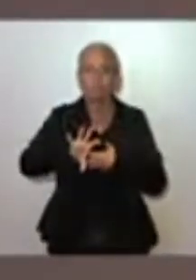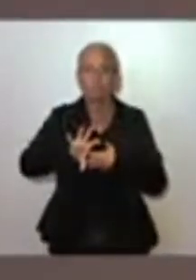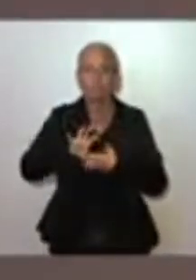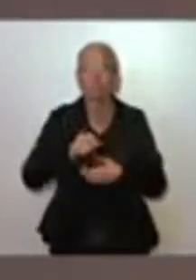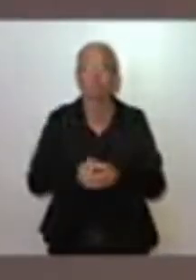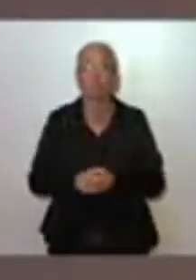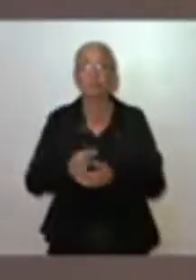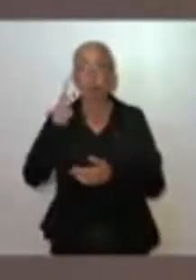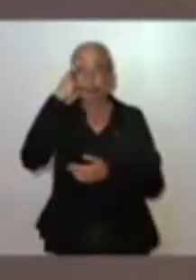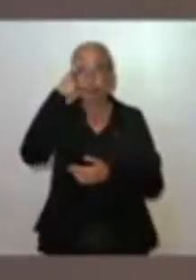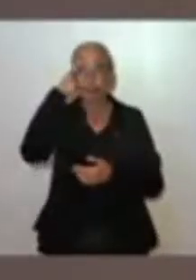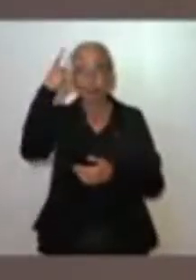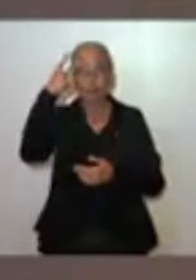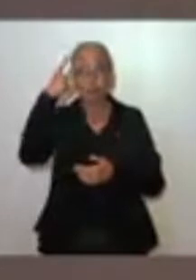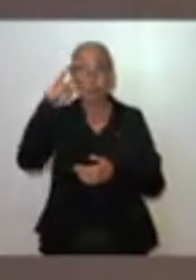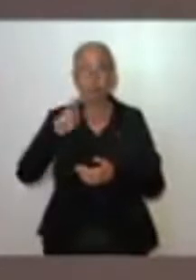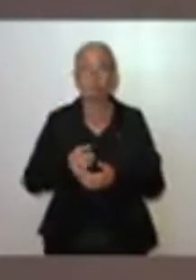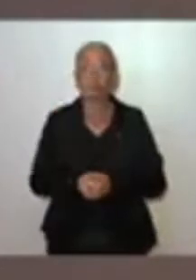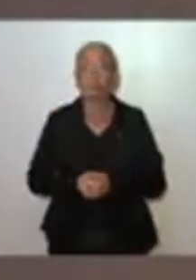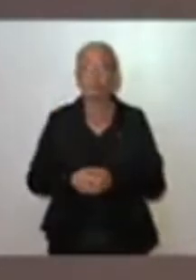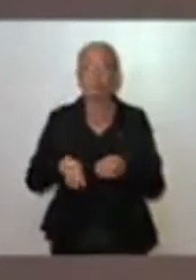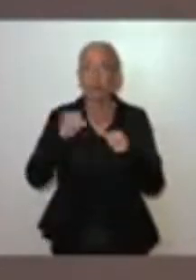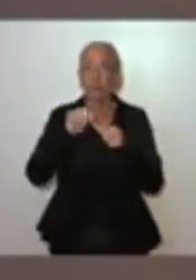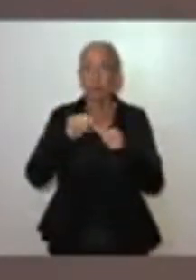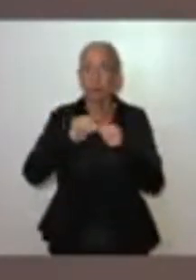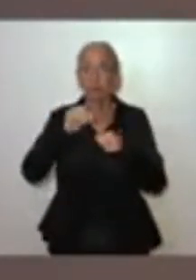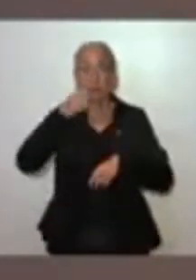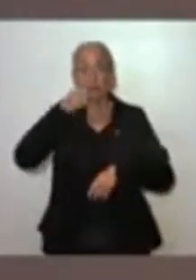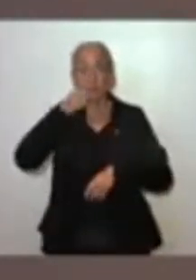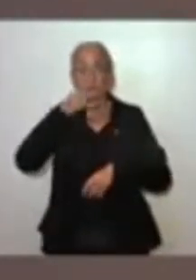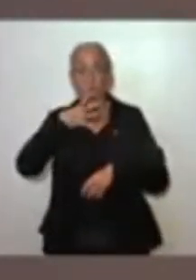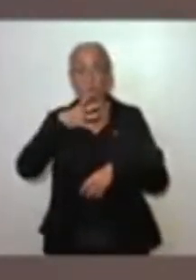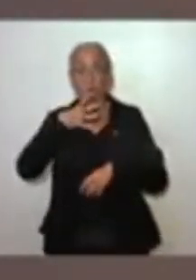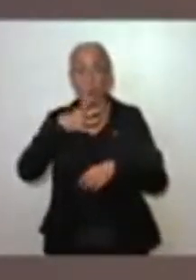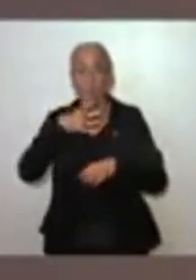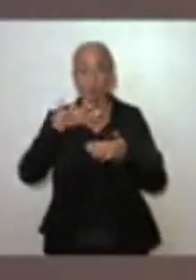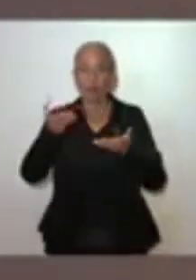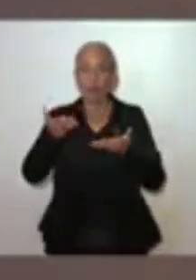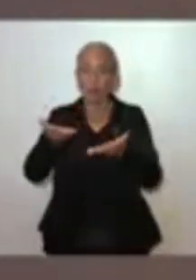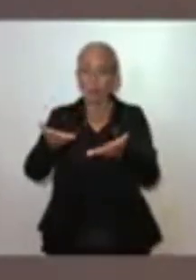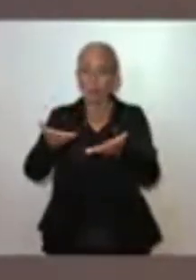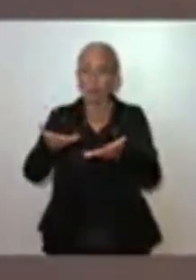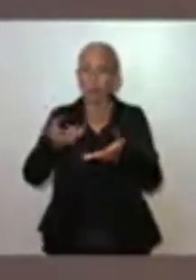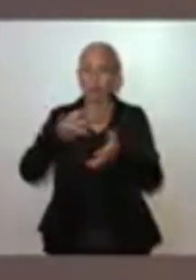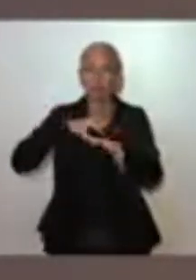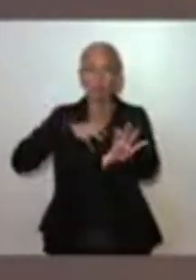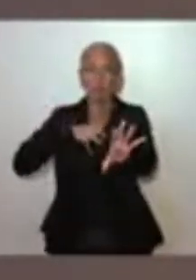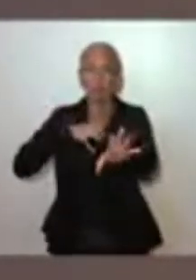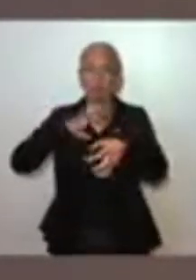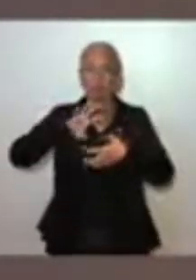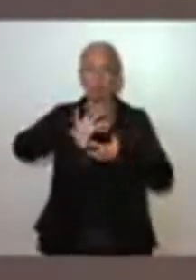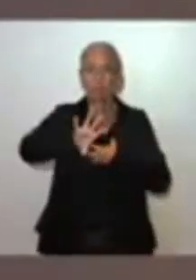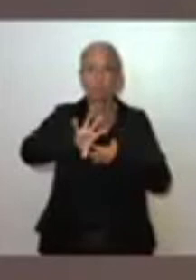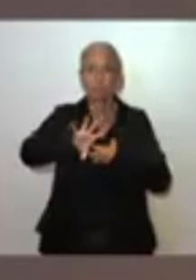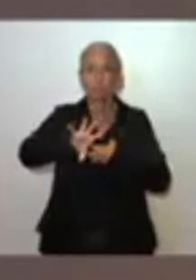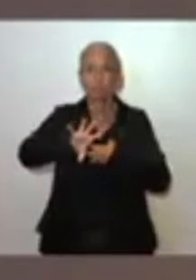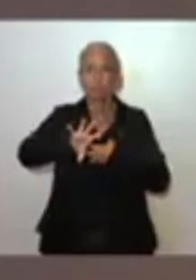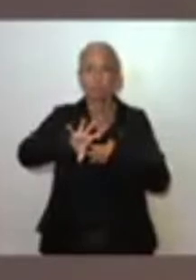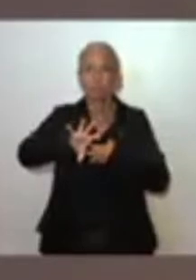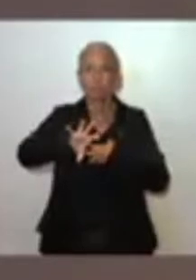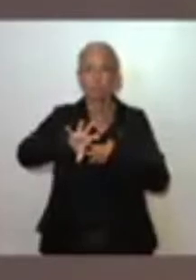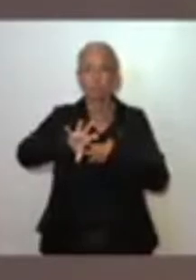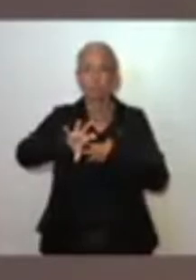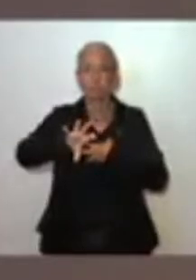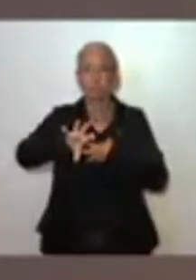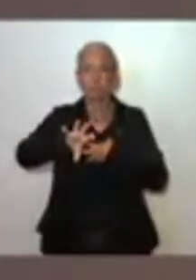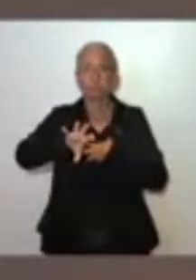lembre-se disso Quem faz o bem recebe o bem de volta e na